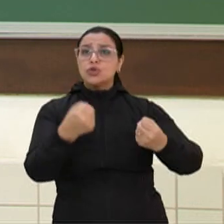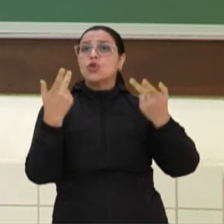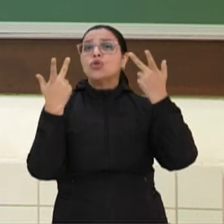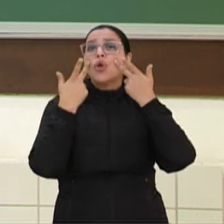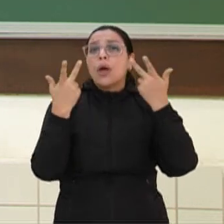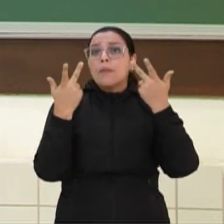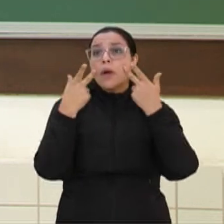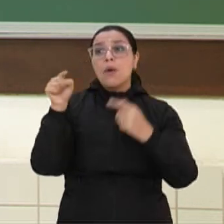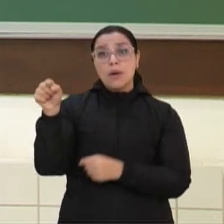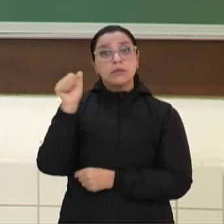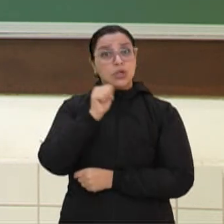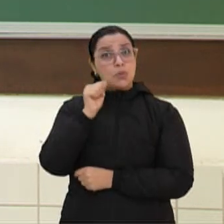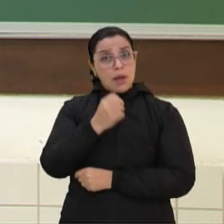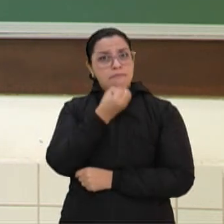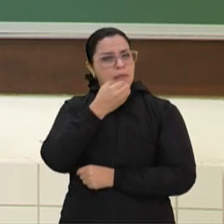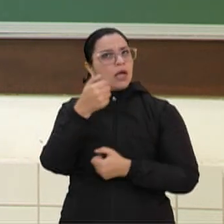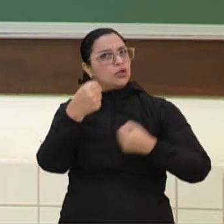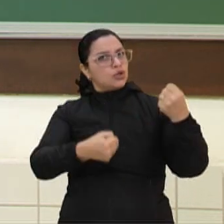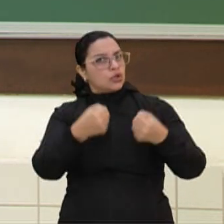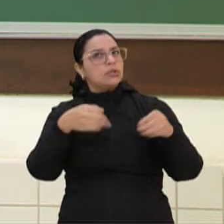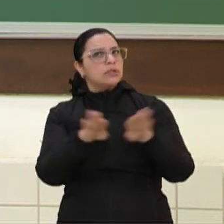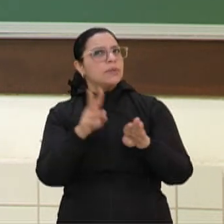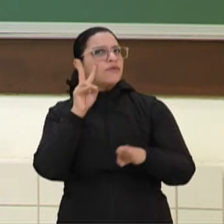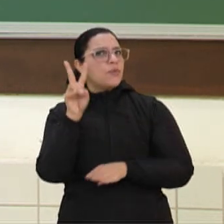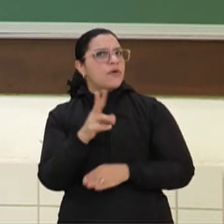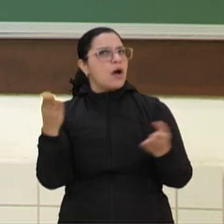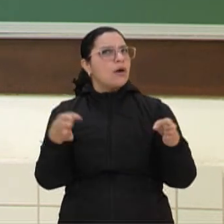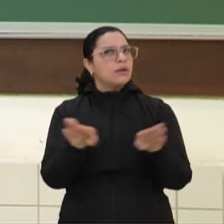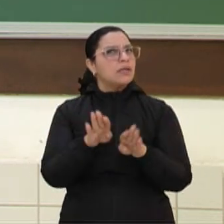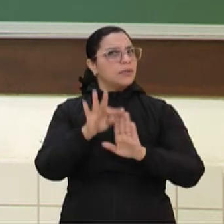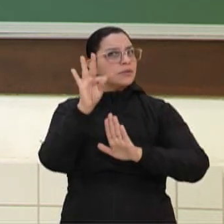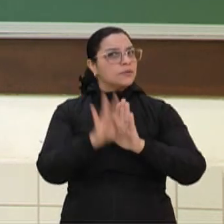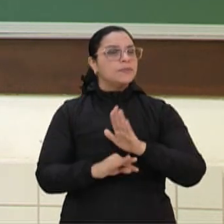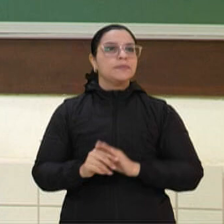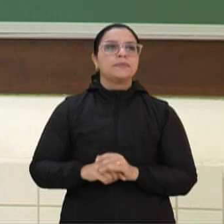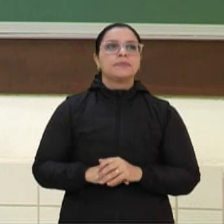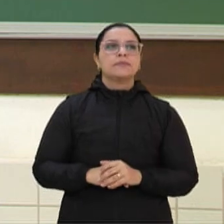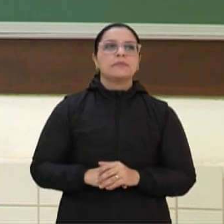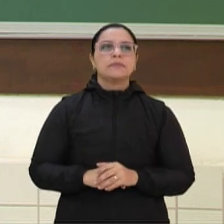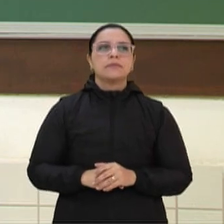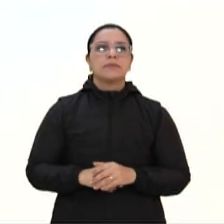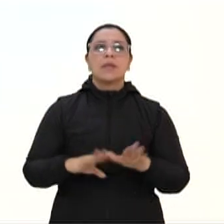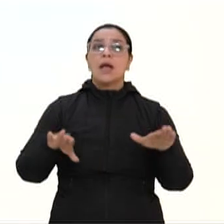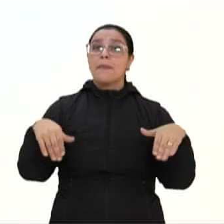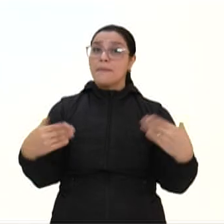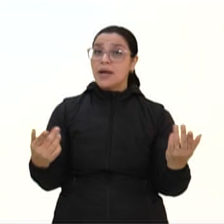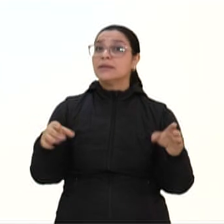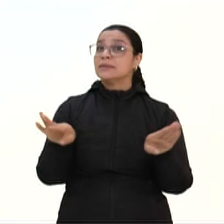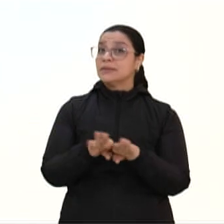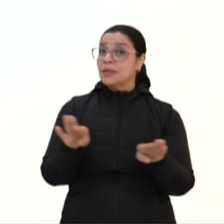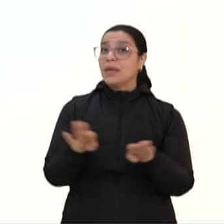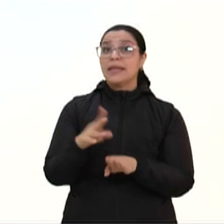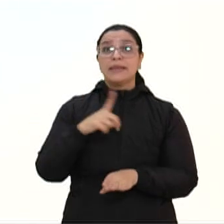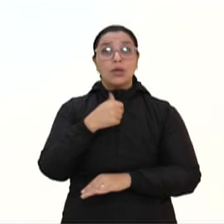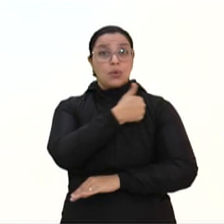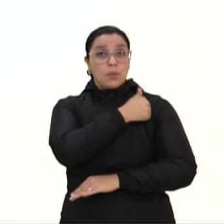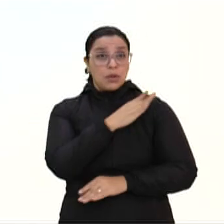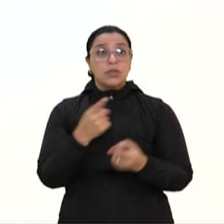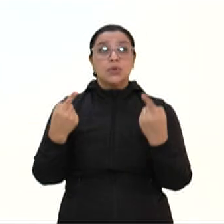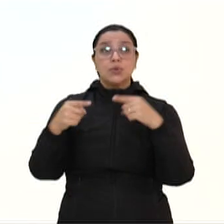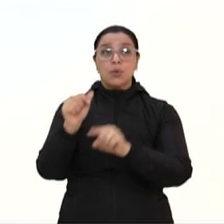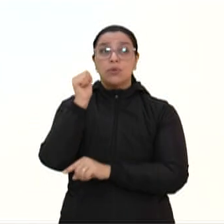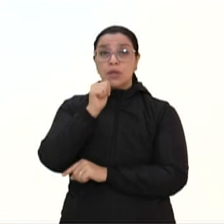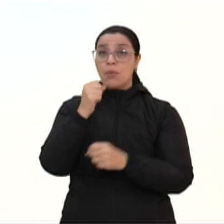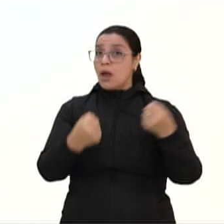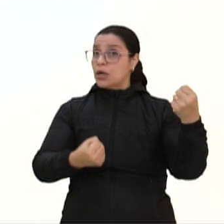e ela dirige muito bem. E nós vamos ver agora no texto. Entretanto, existe sim um preconceito contra a